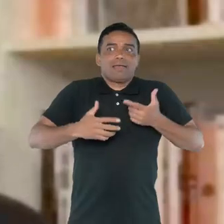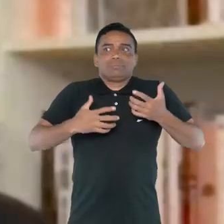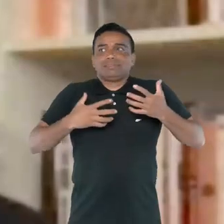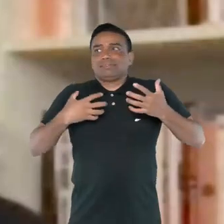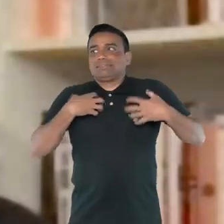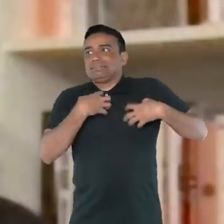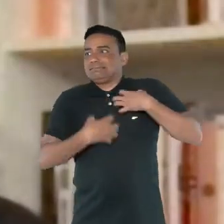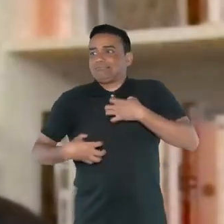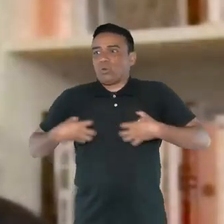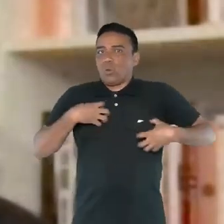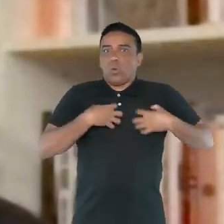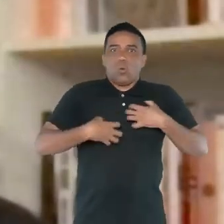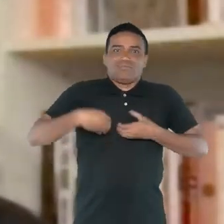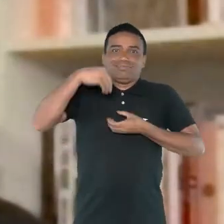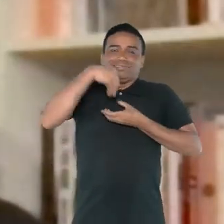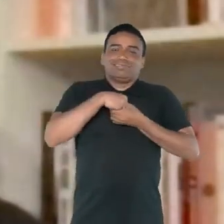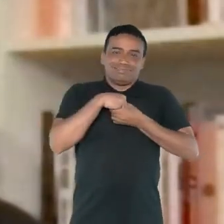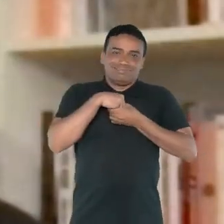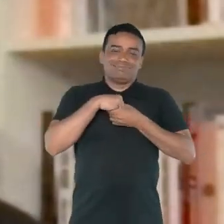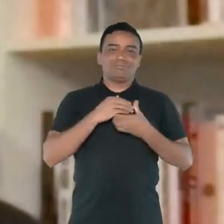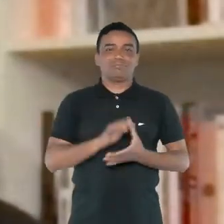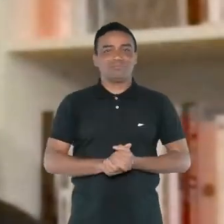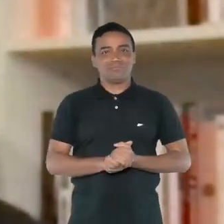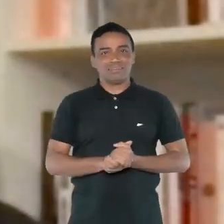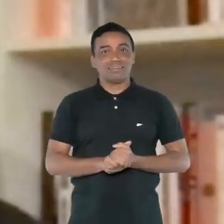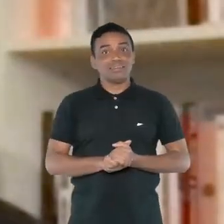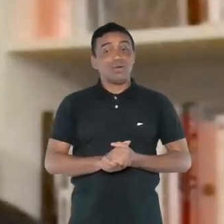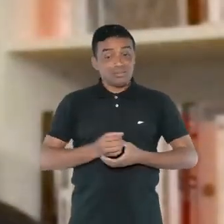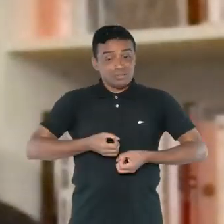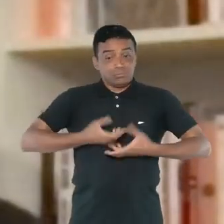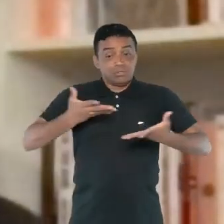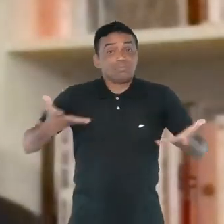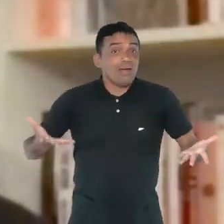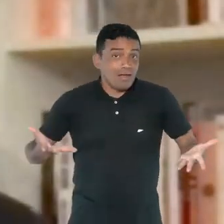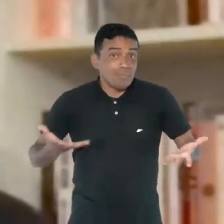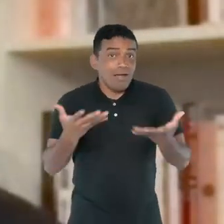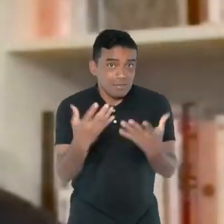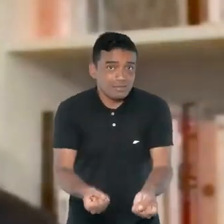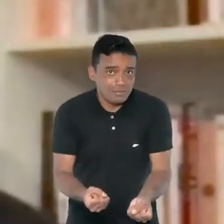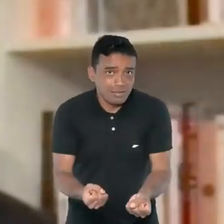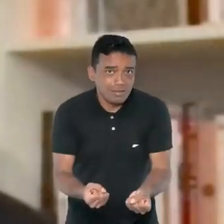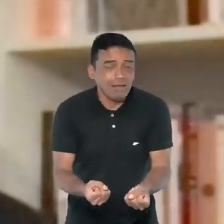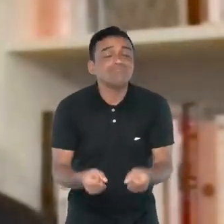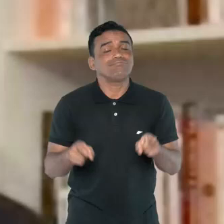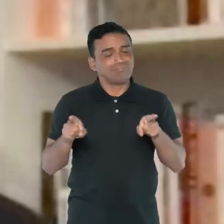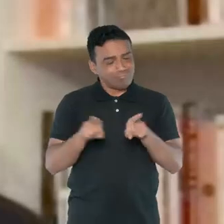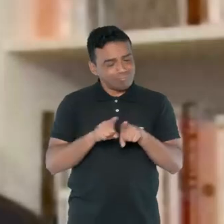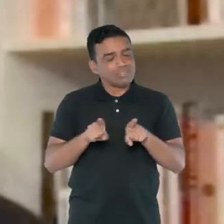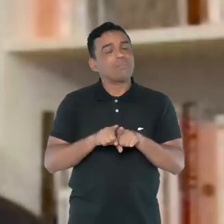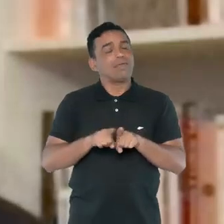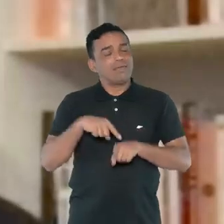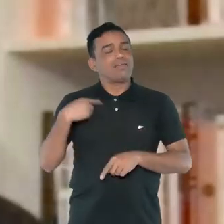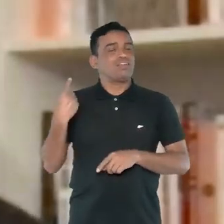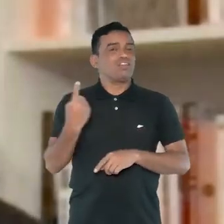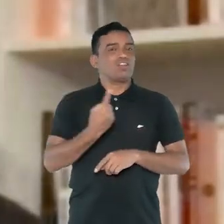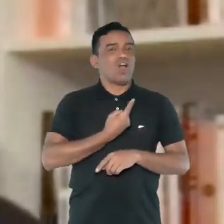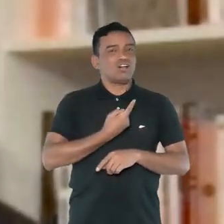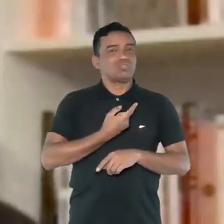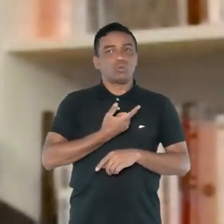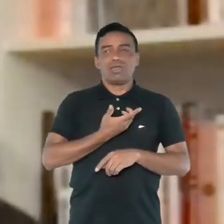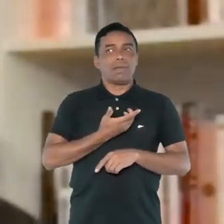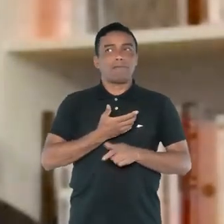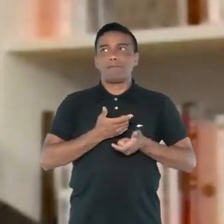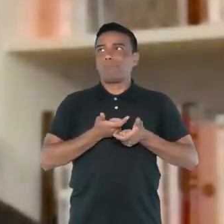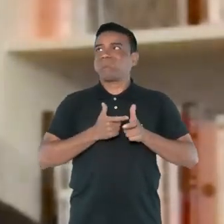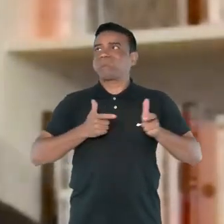é? Mas acho que termos essa disponibilidade para aceitá-las é também aceitarmos a nossa